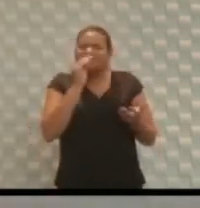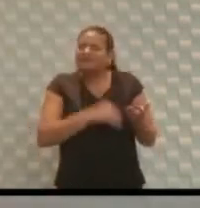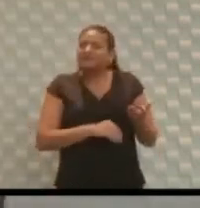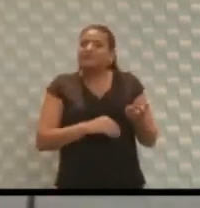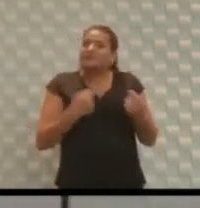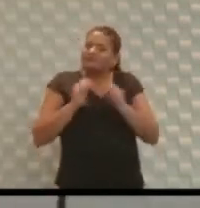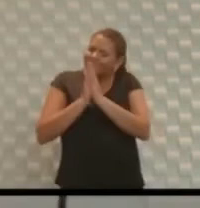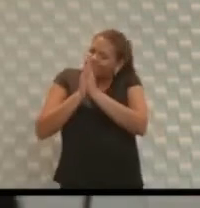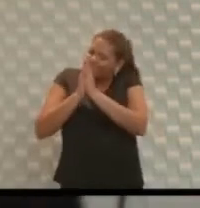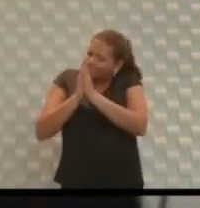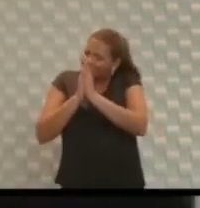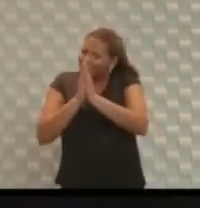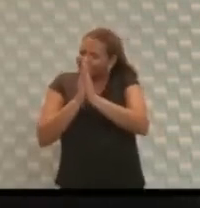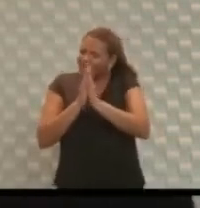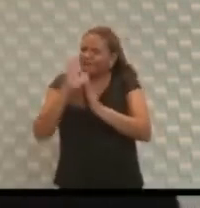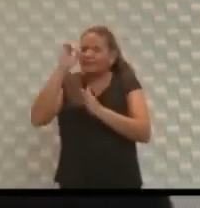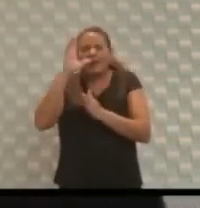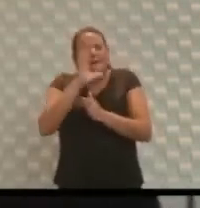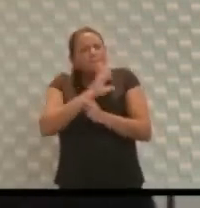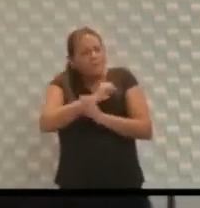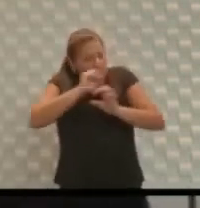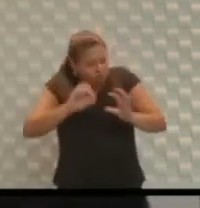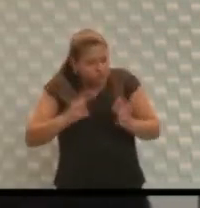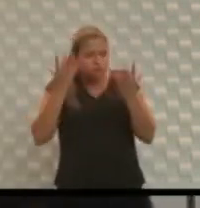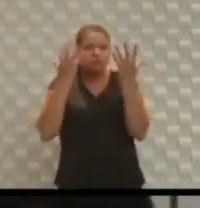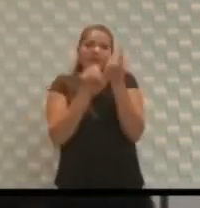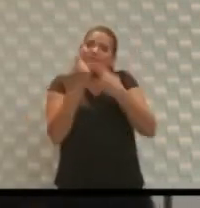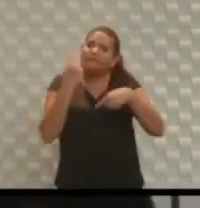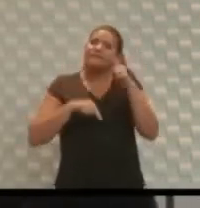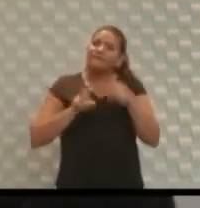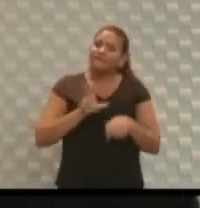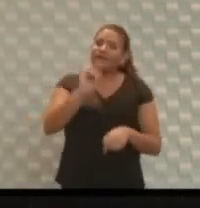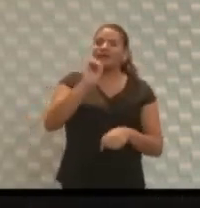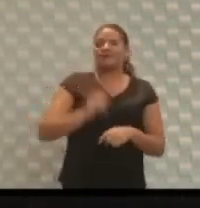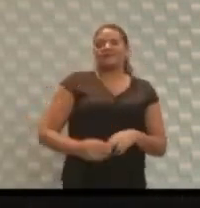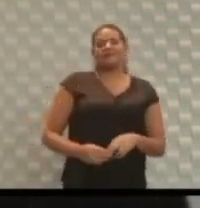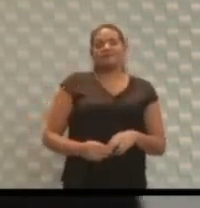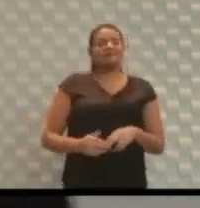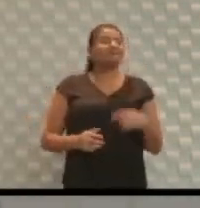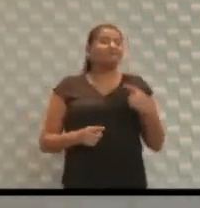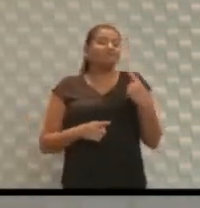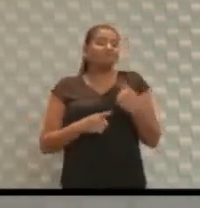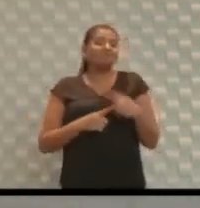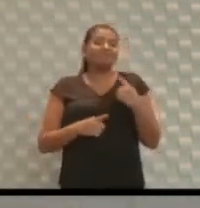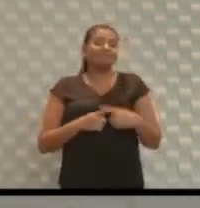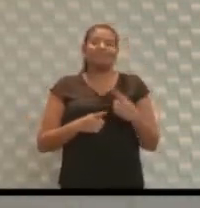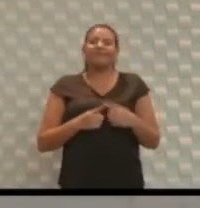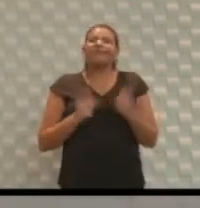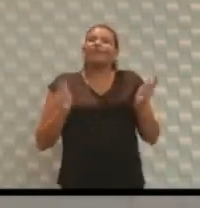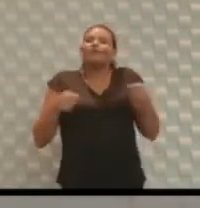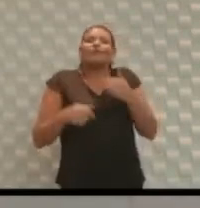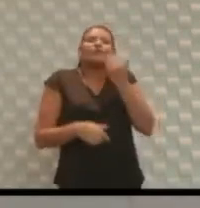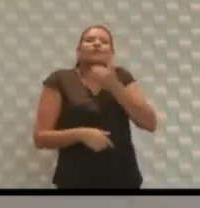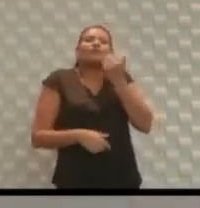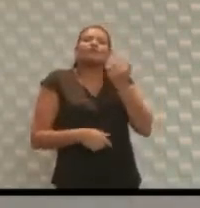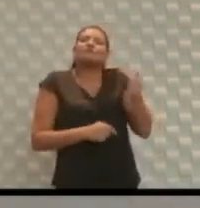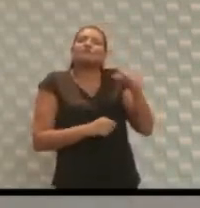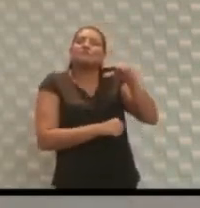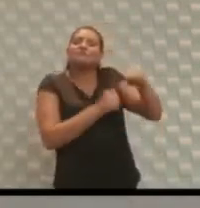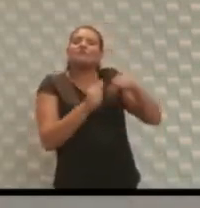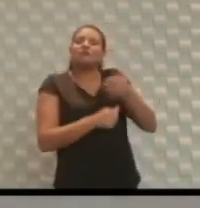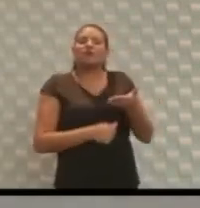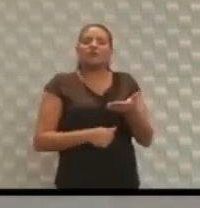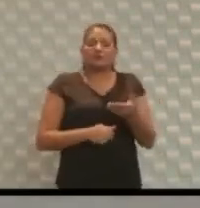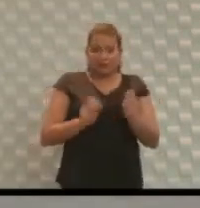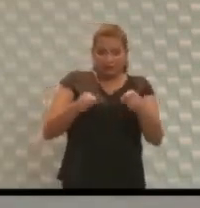busque a fonte do amor, que você vai ser capaz de amar. Porque o outro você não pode mudar. Você não tem poder de